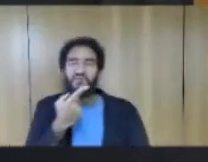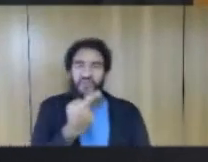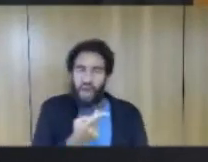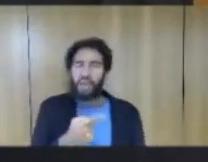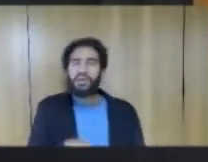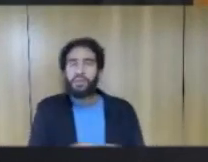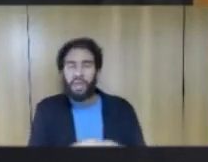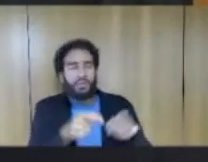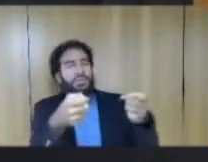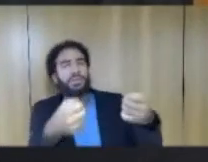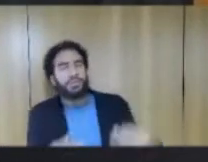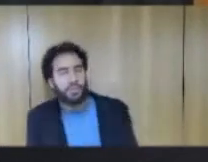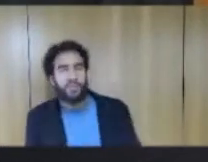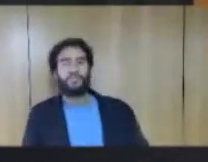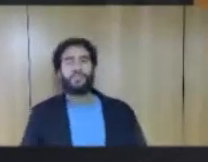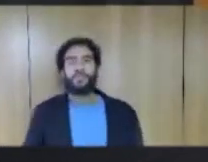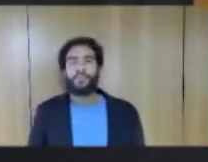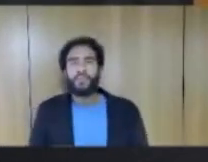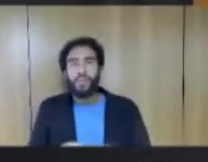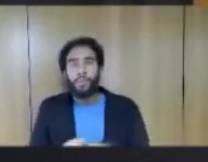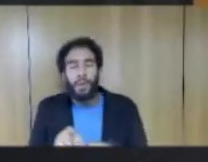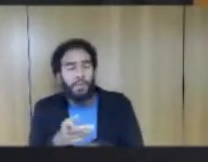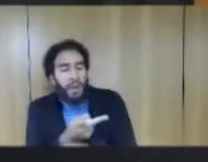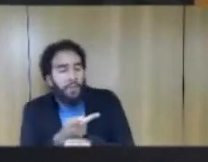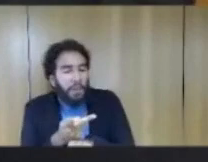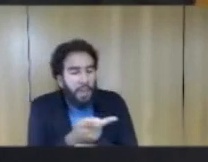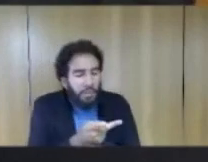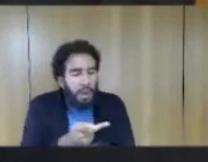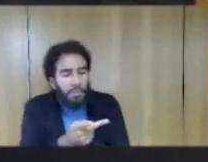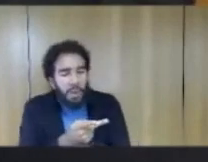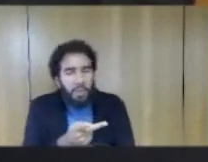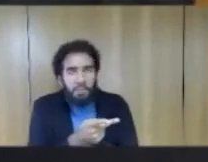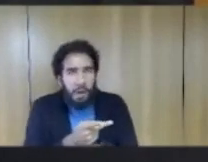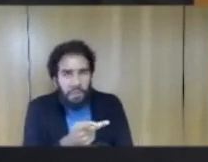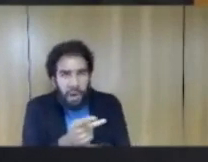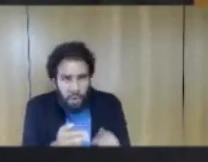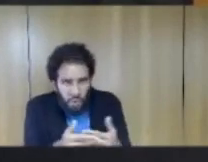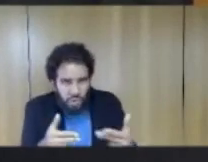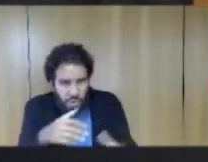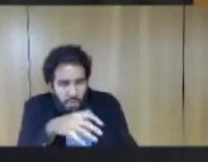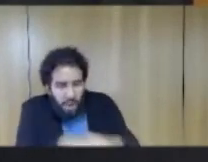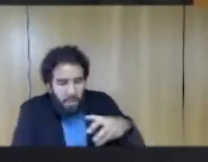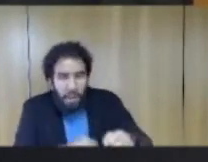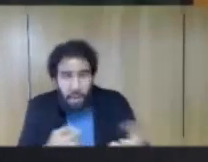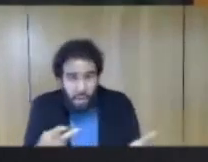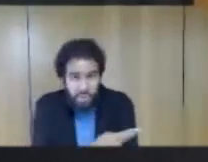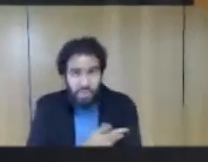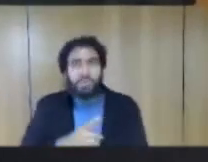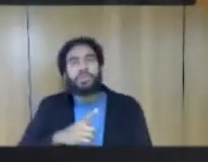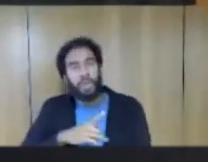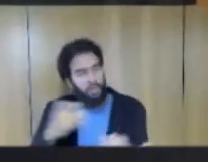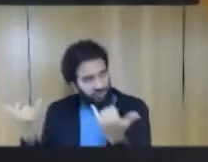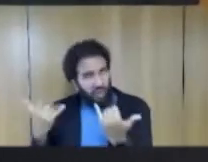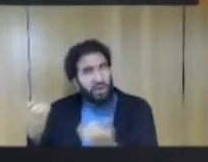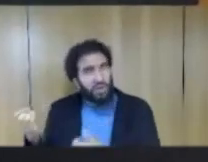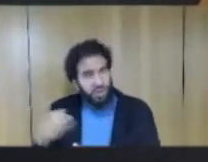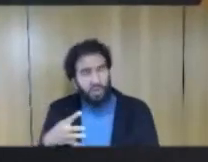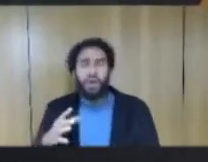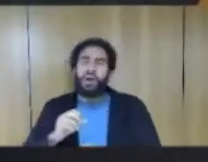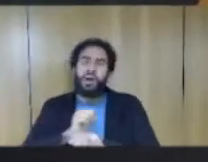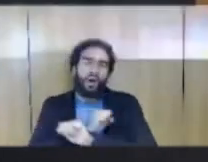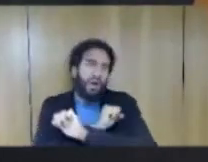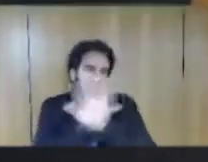e derivado das buscas e apreensões ocorridas hoje é claro portanto que nós teremos